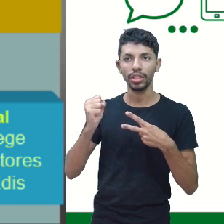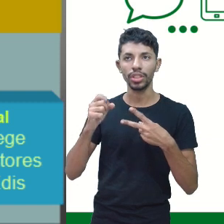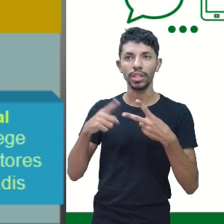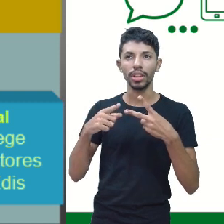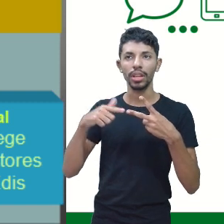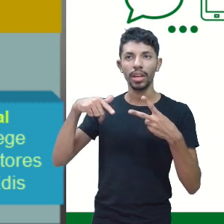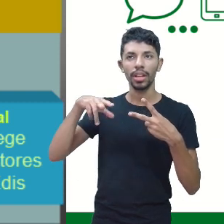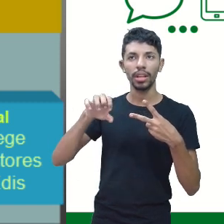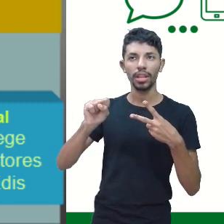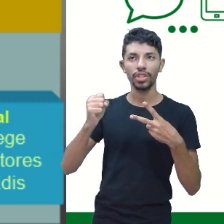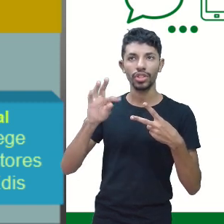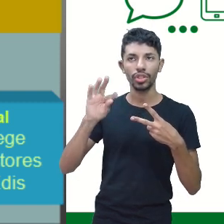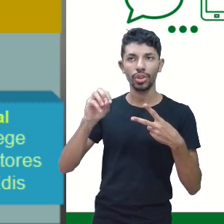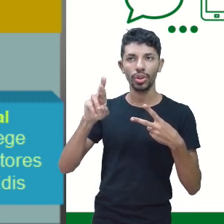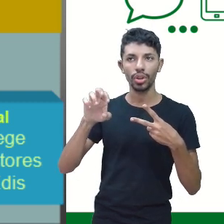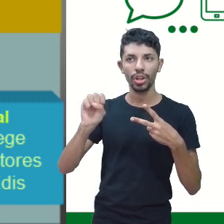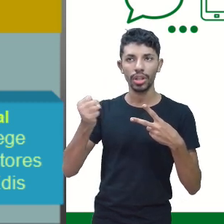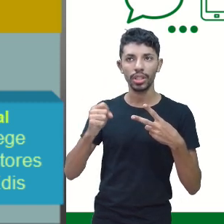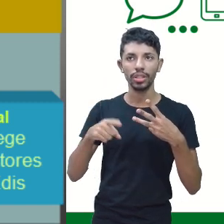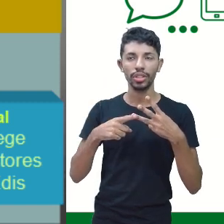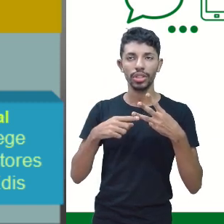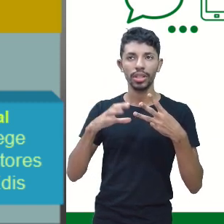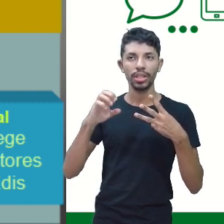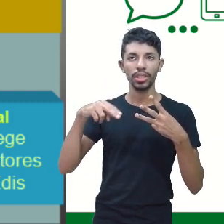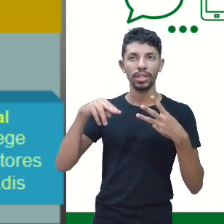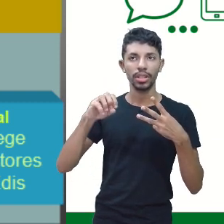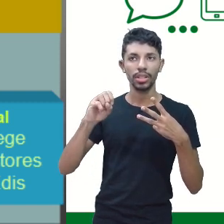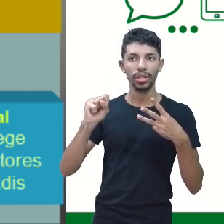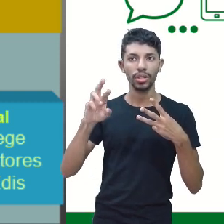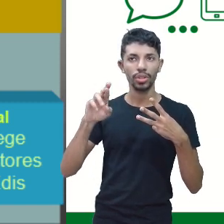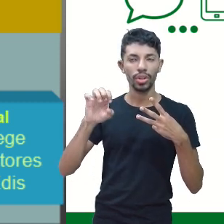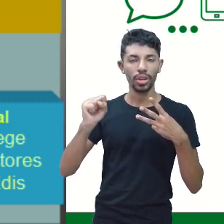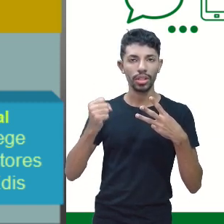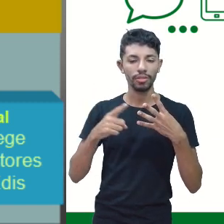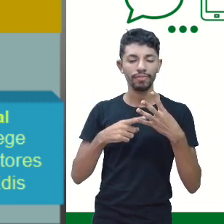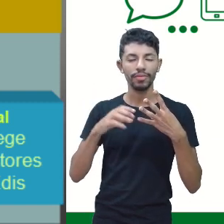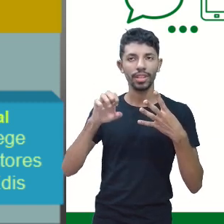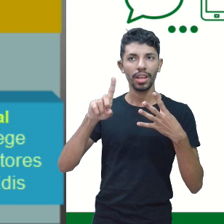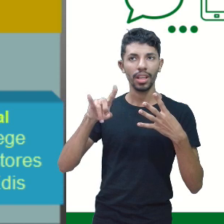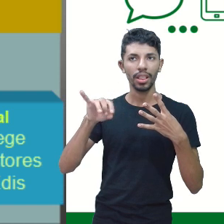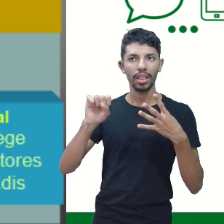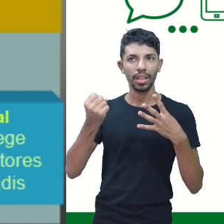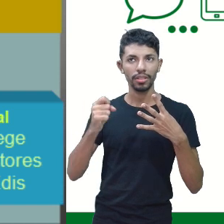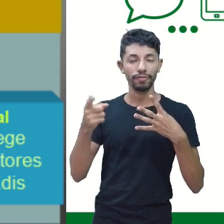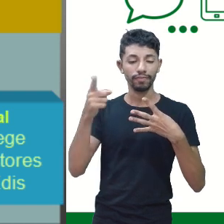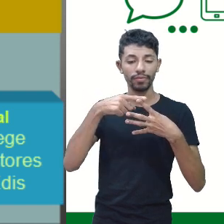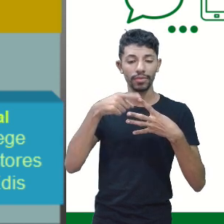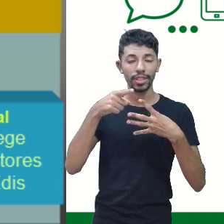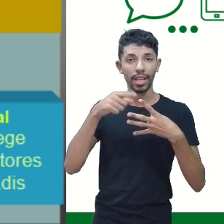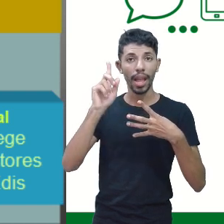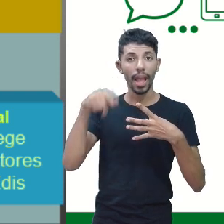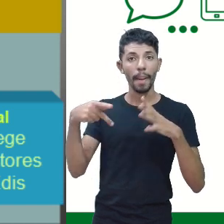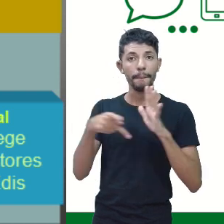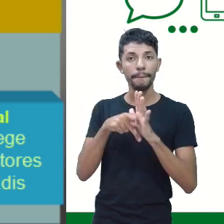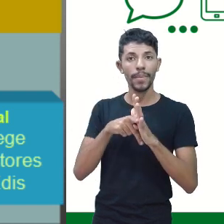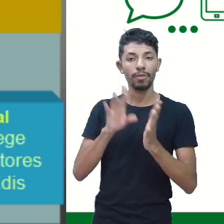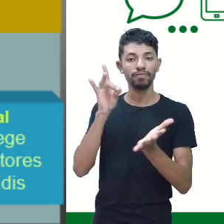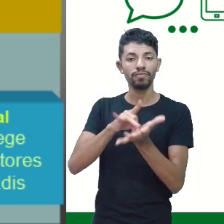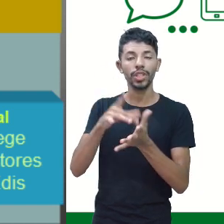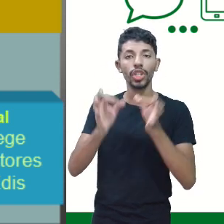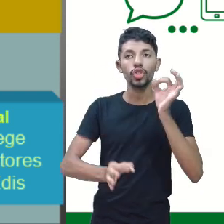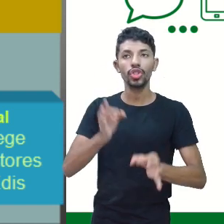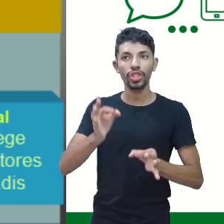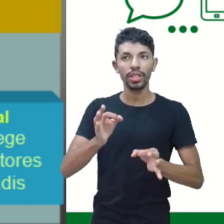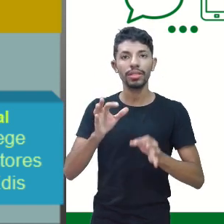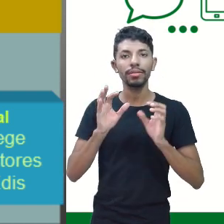a guarda pretoriana, por exemplo, ela era a responsável pela aplicação da justiça. Os questores eram aqueles